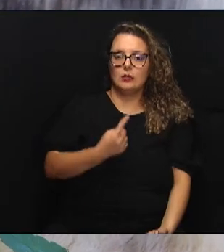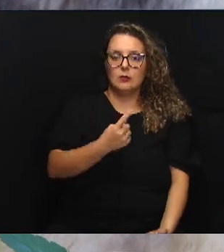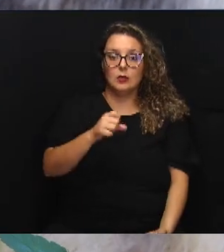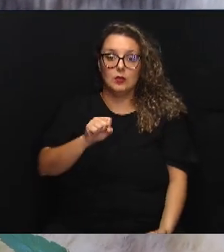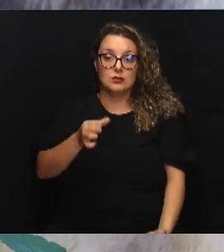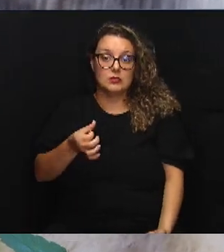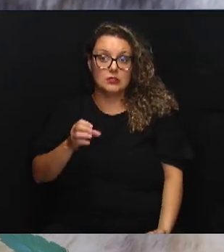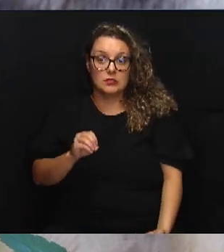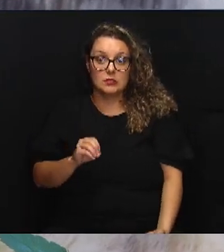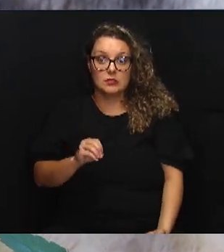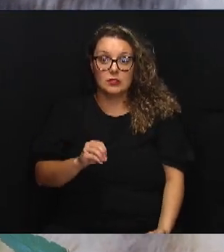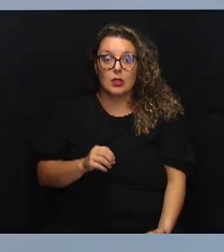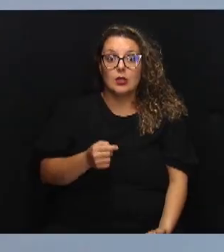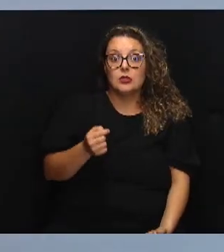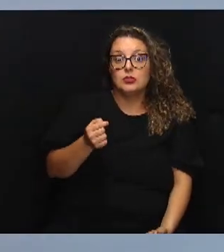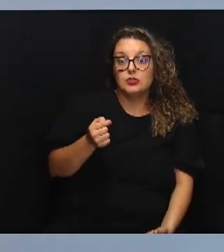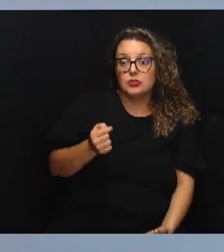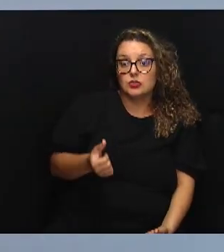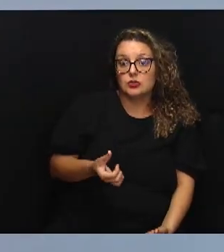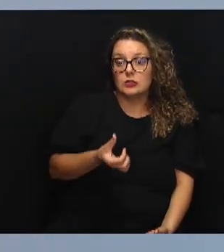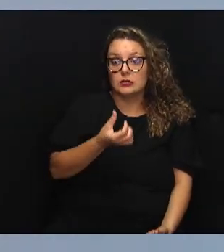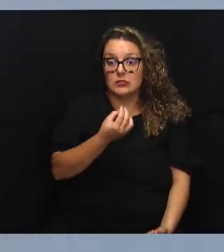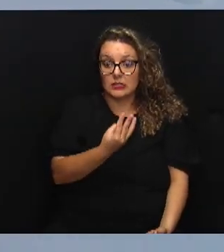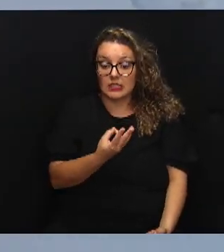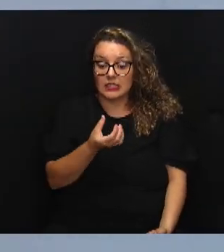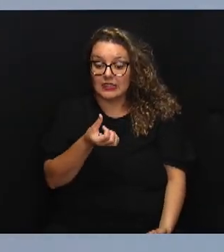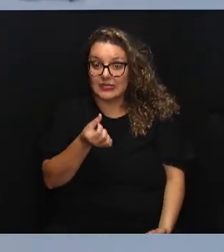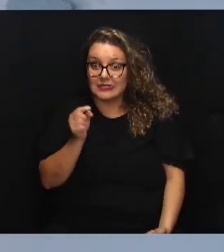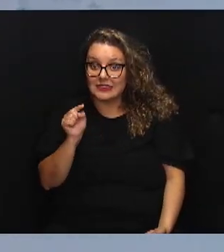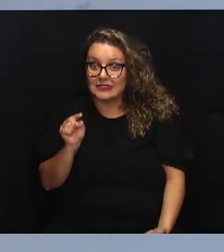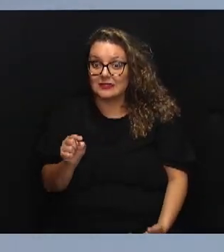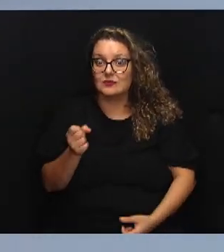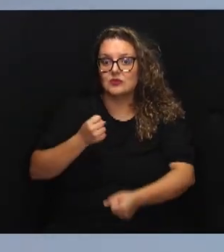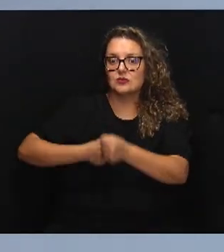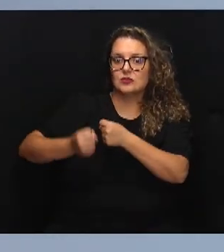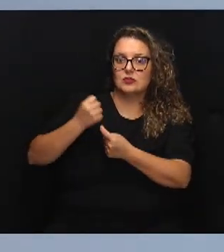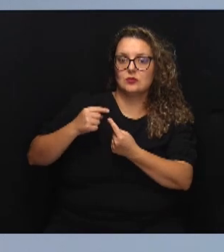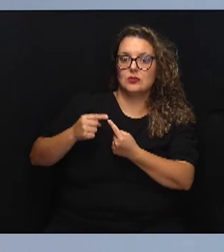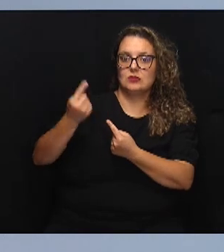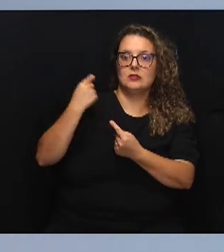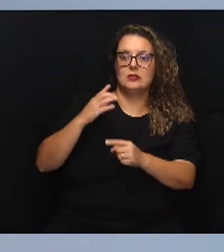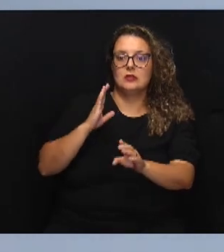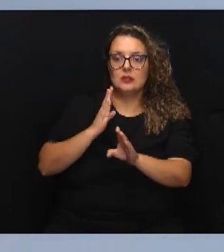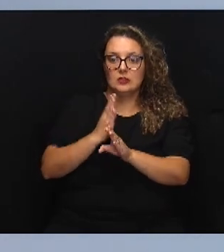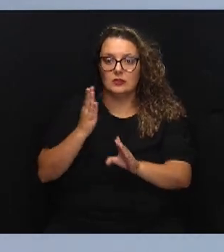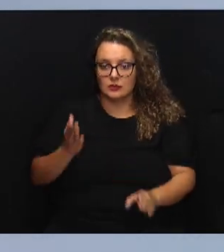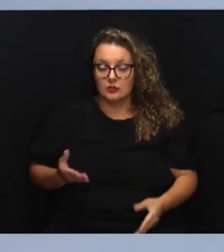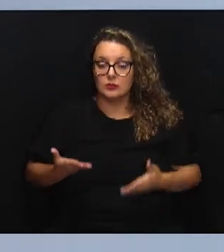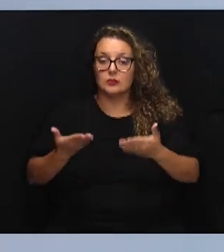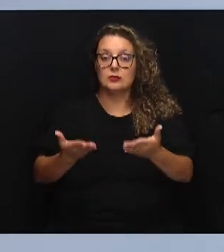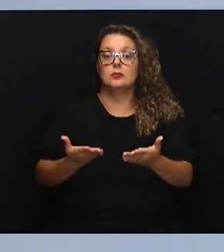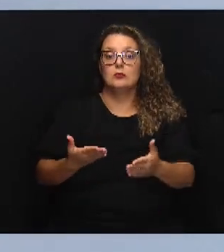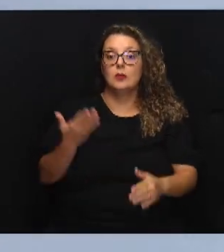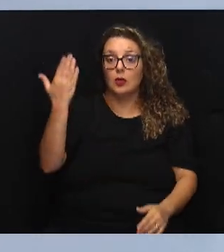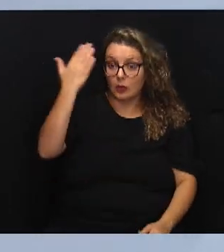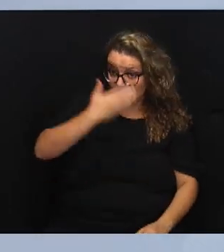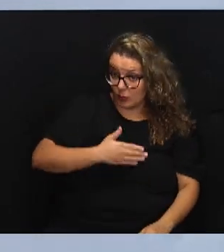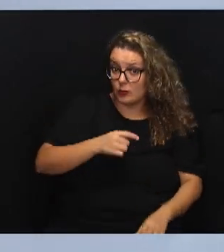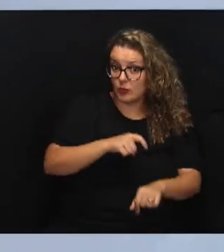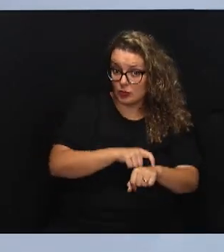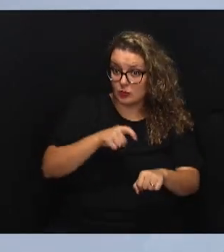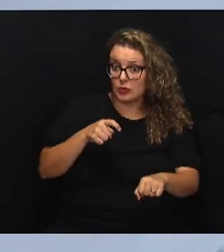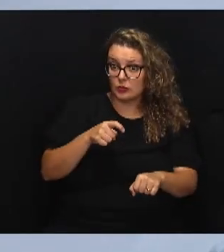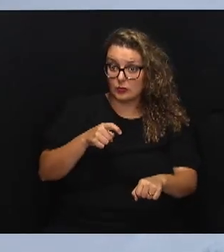em 1860, data de quase 36 mil anos atrás. Essa descoberta crucial